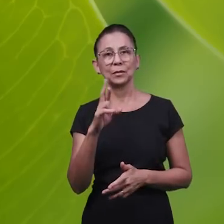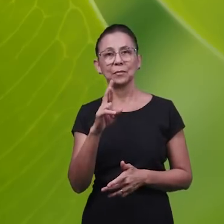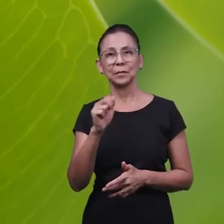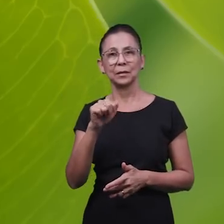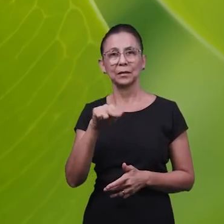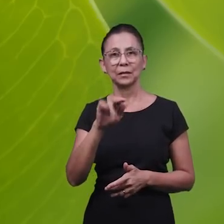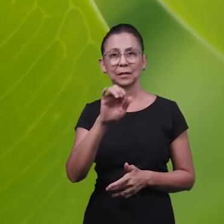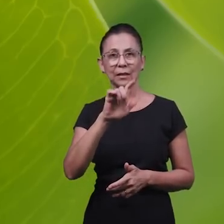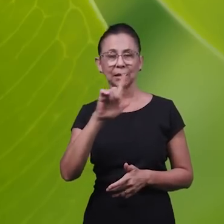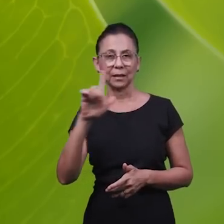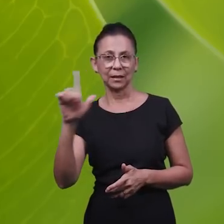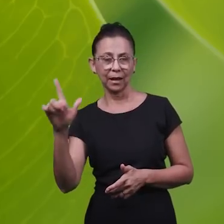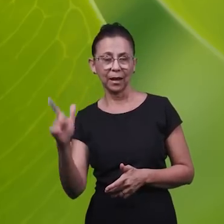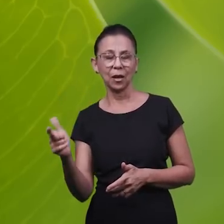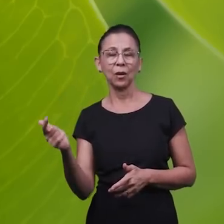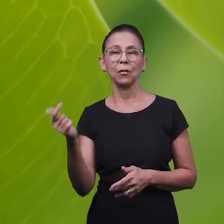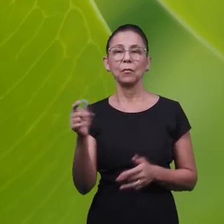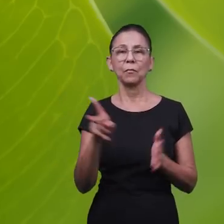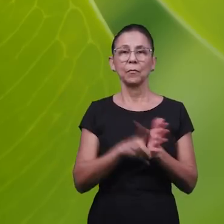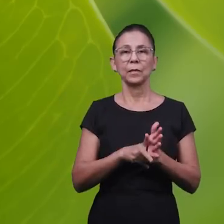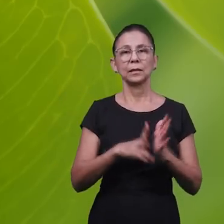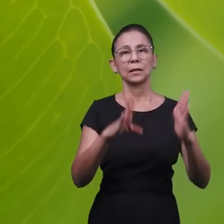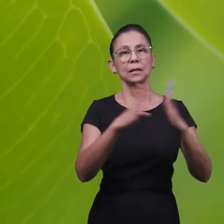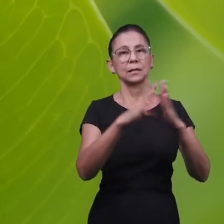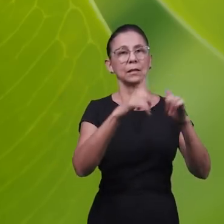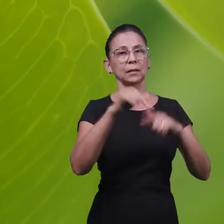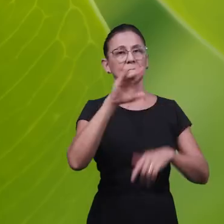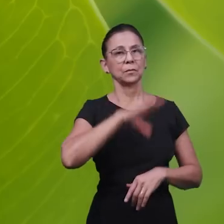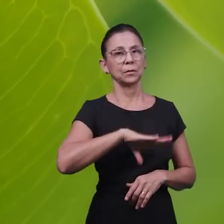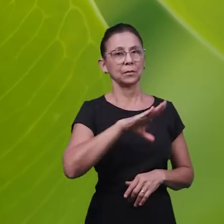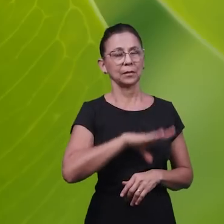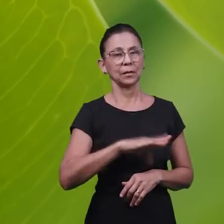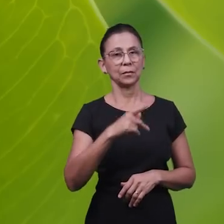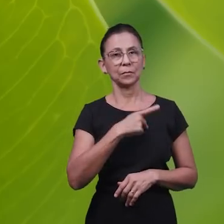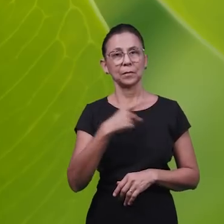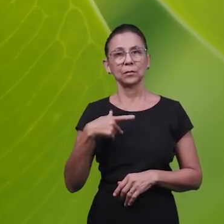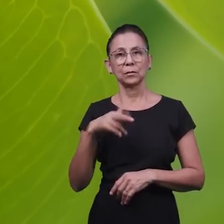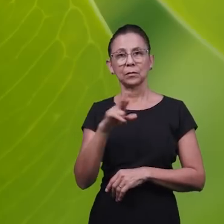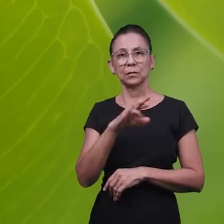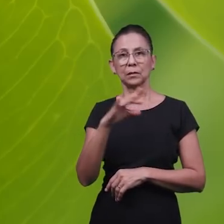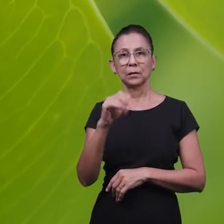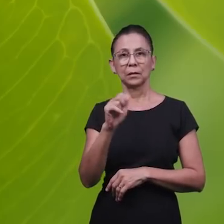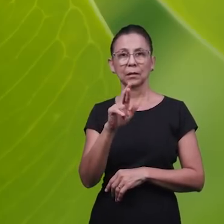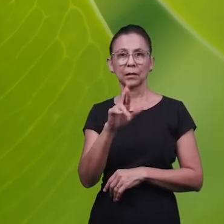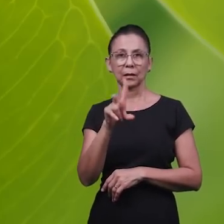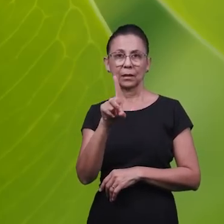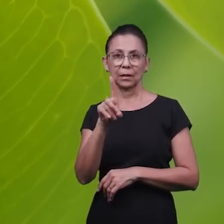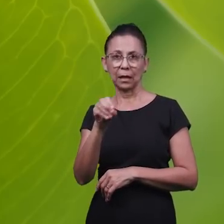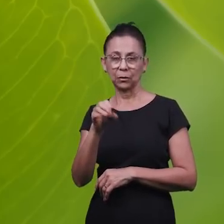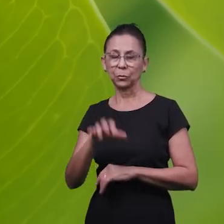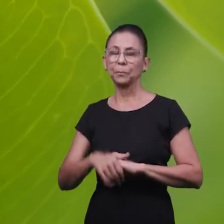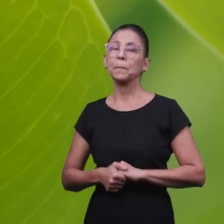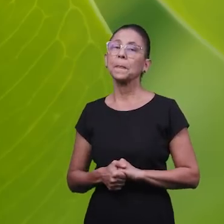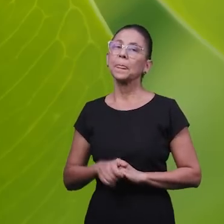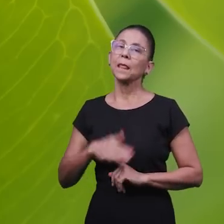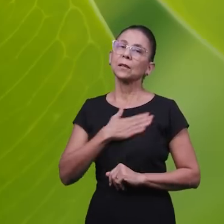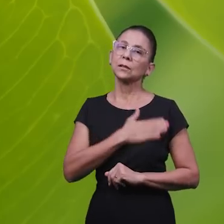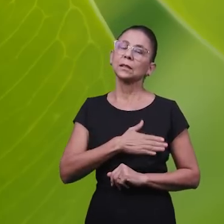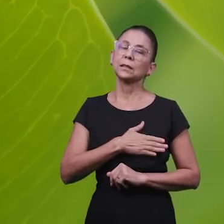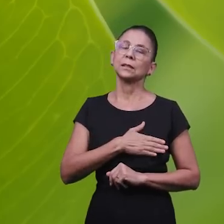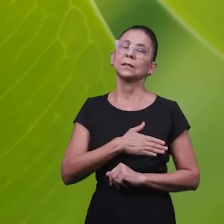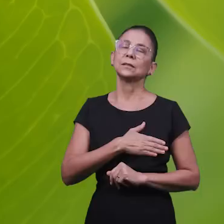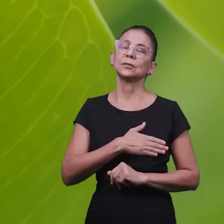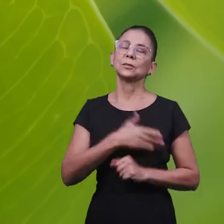faço parte aqui da Igreja de Odivelas, em Portugal, do pastor Ricardo Azevedo. Eu gostaria de compartilhar com os irmãos que o